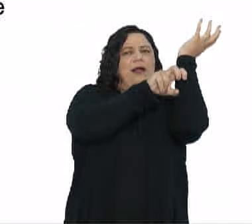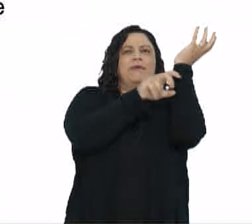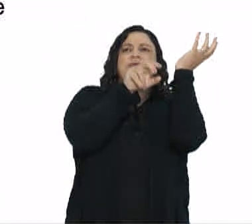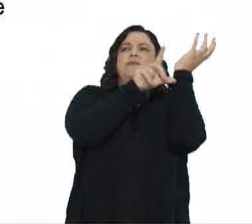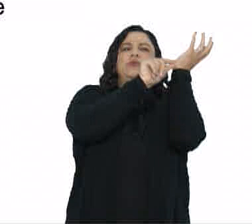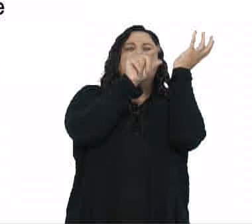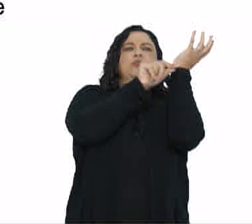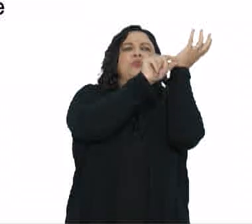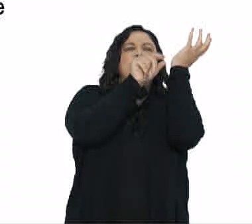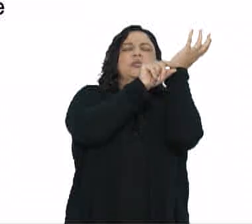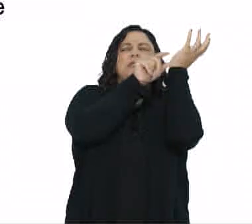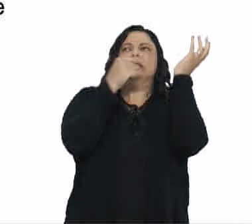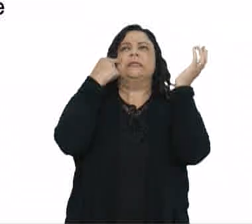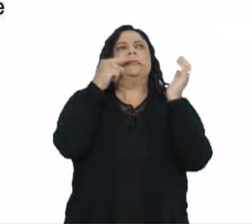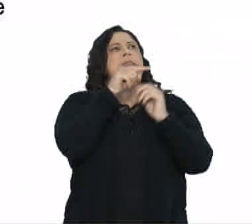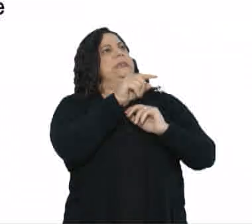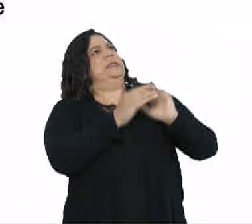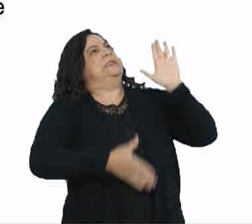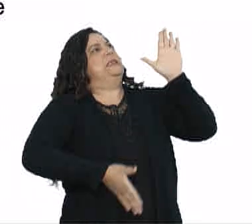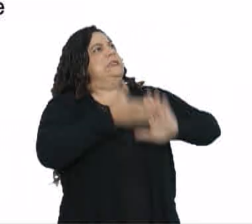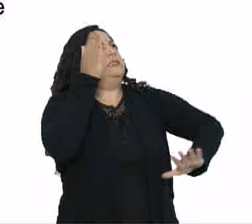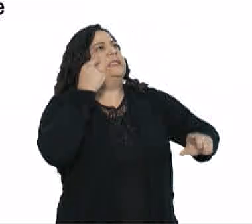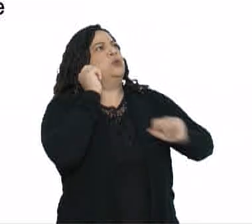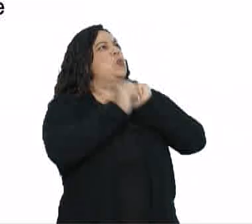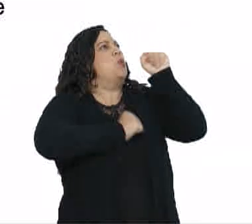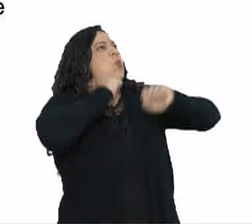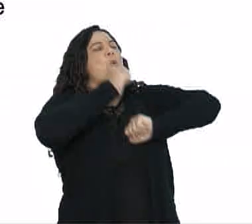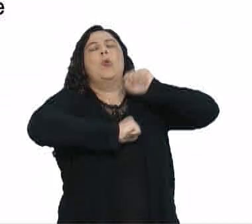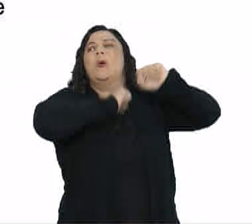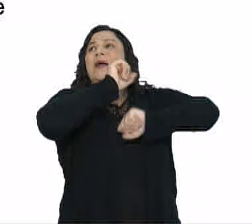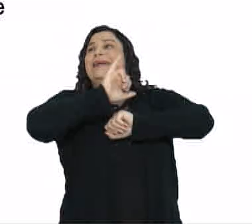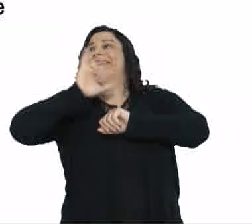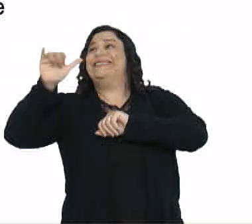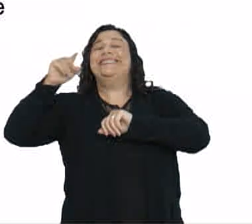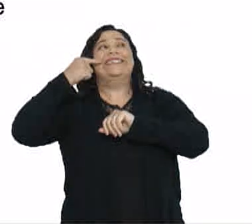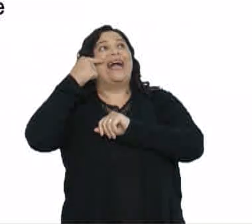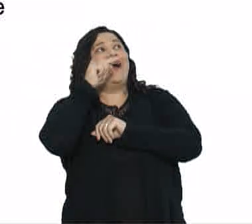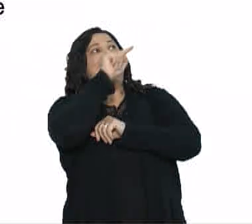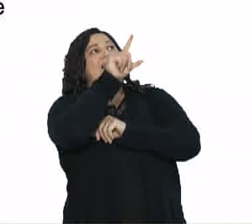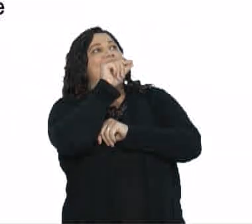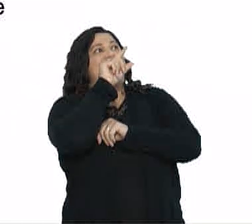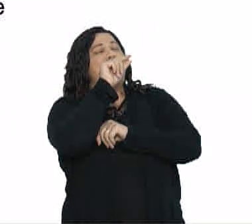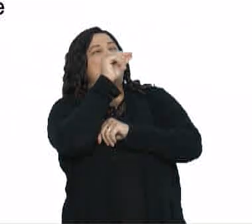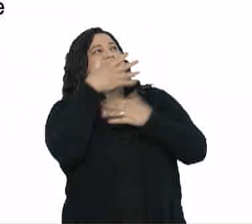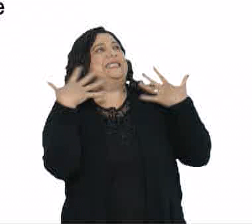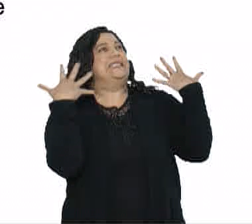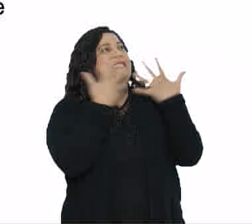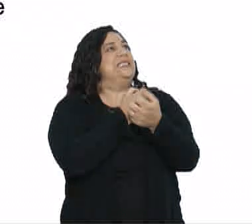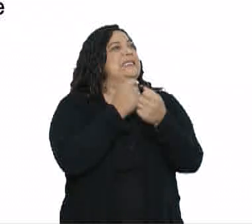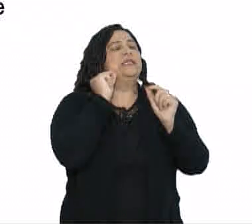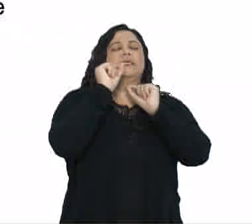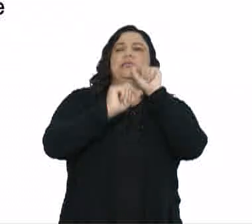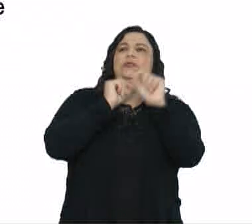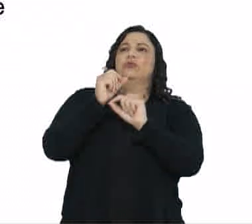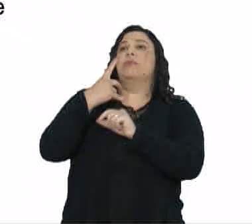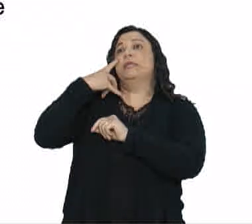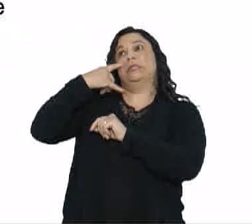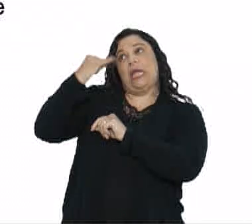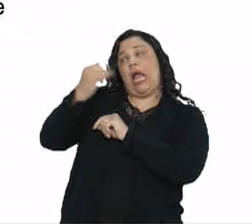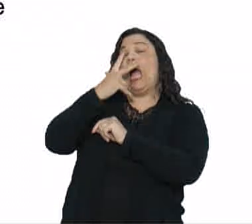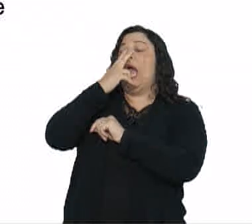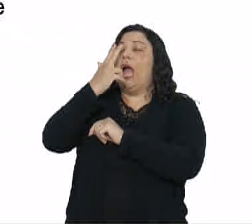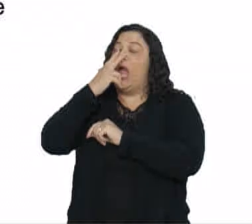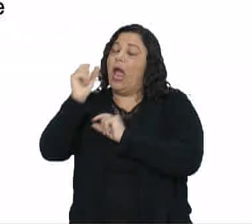aquele fugiu, e corria para avisar um guarda. Mas eu acho que meu pai decidiu fazer